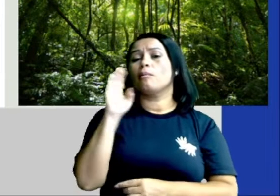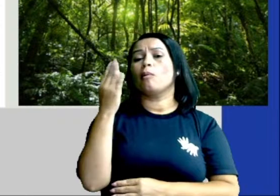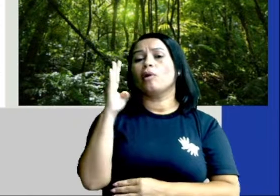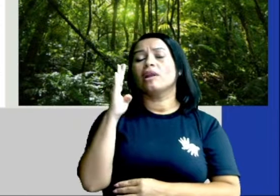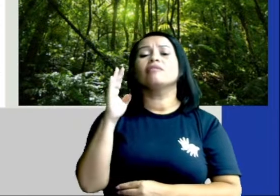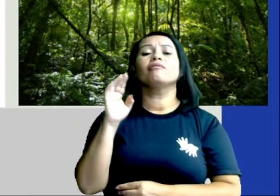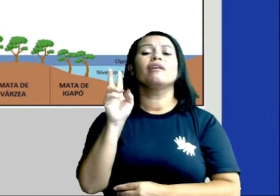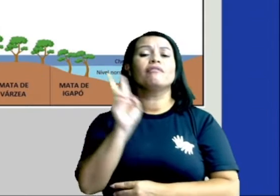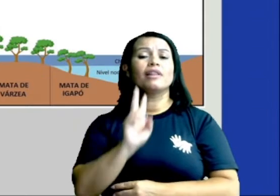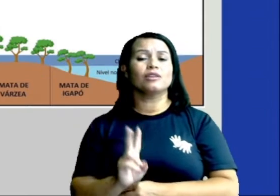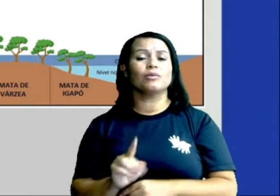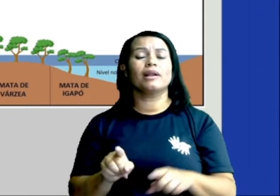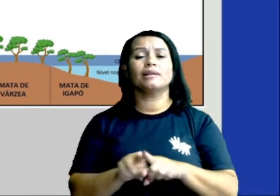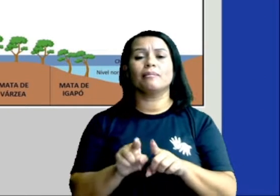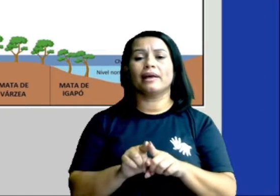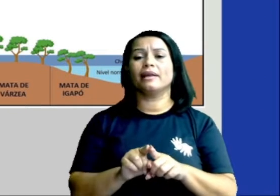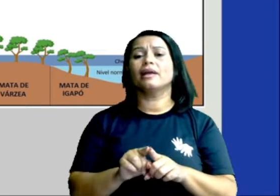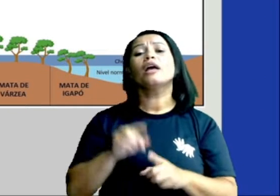tá bom?